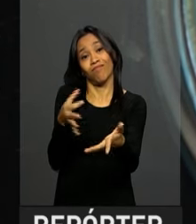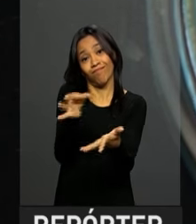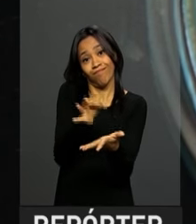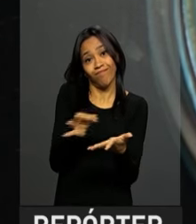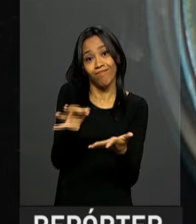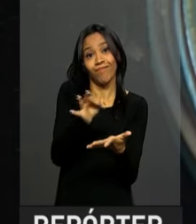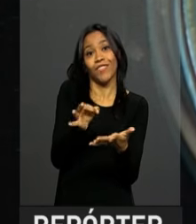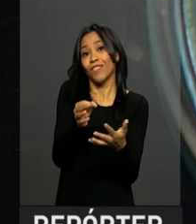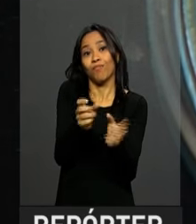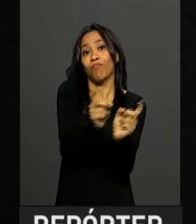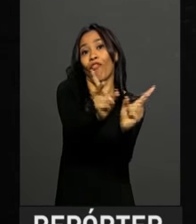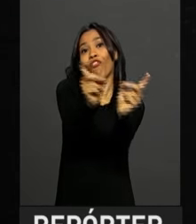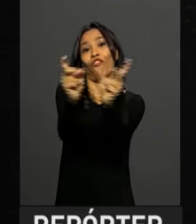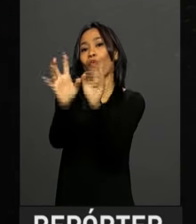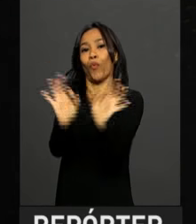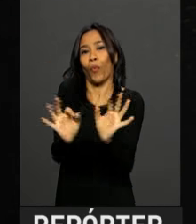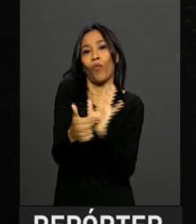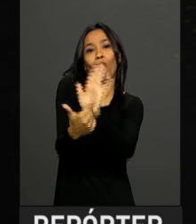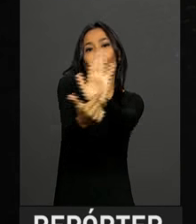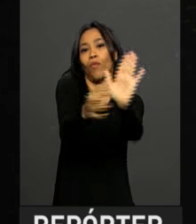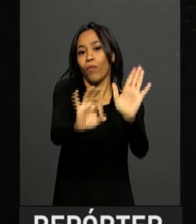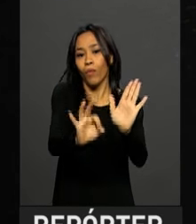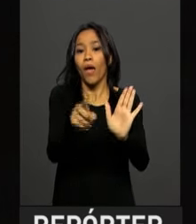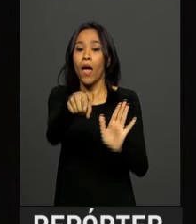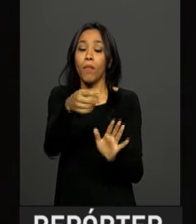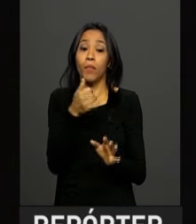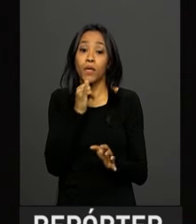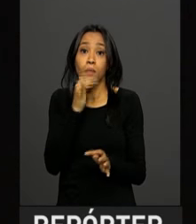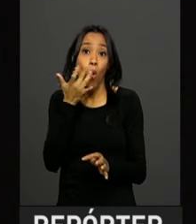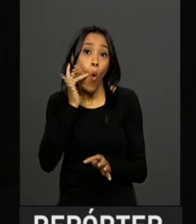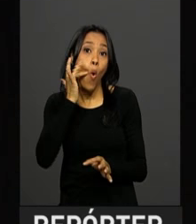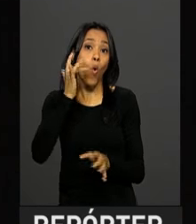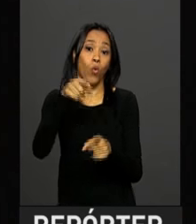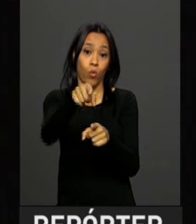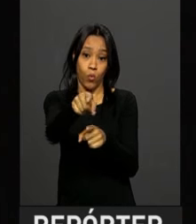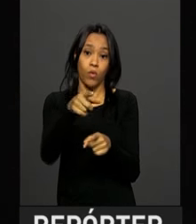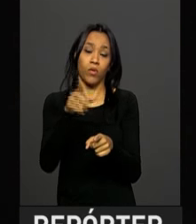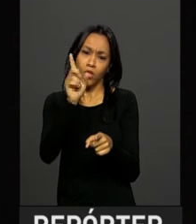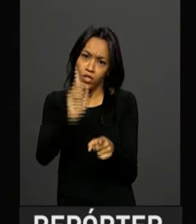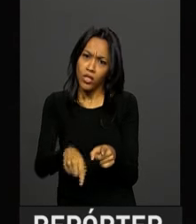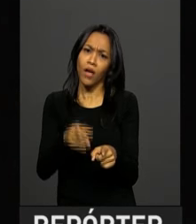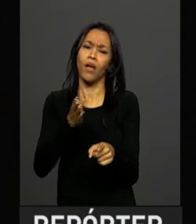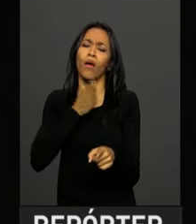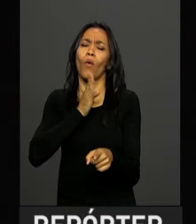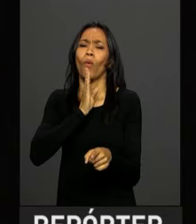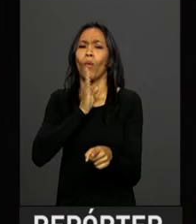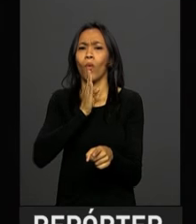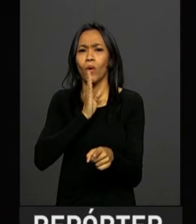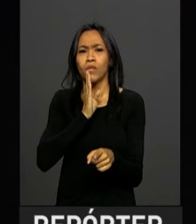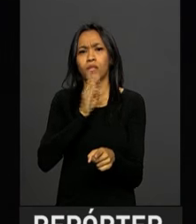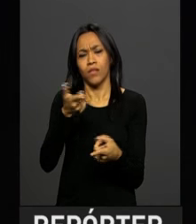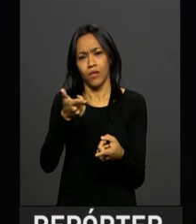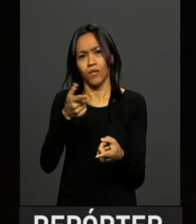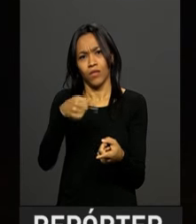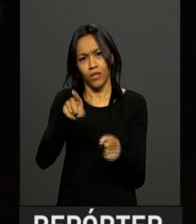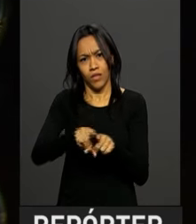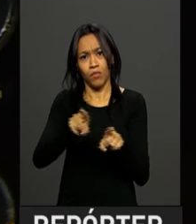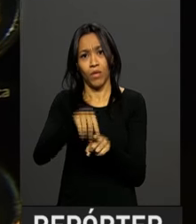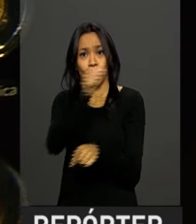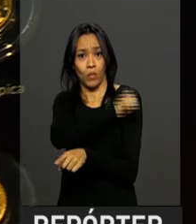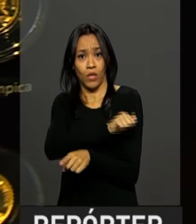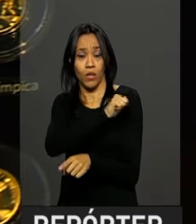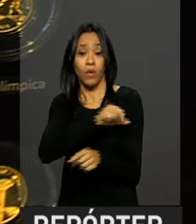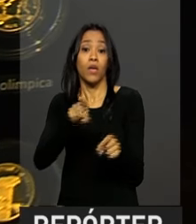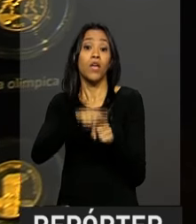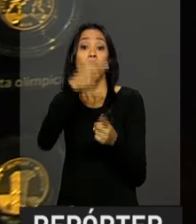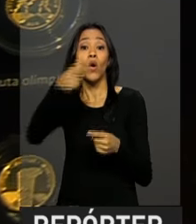e mostras como esta são os casos das de ouro com símbolos conhecidos dos Jogos Olímpicos e do Rio de Janeiro e também